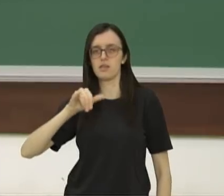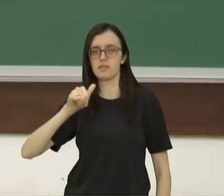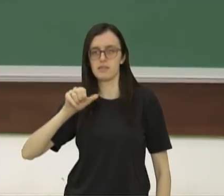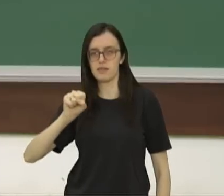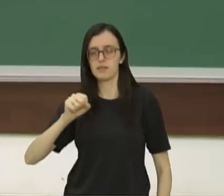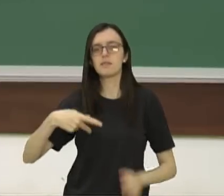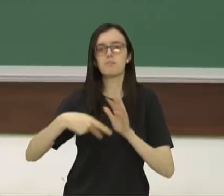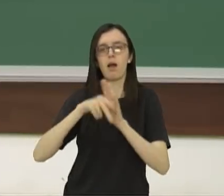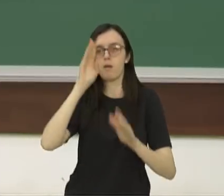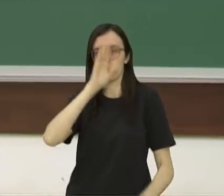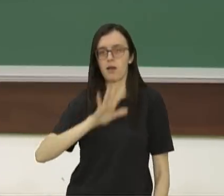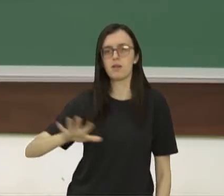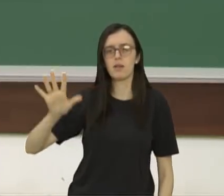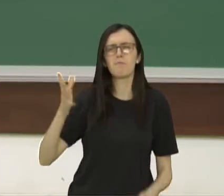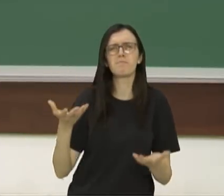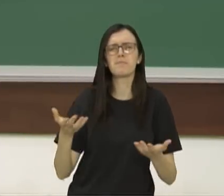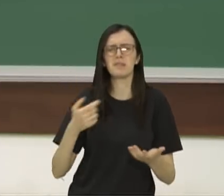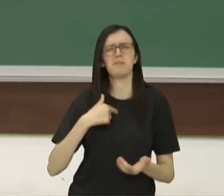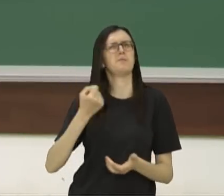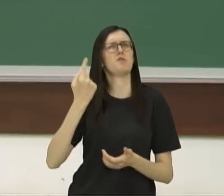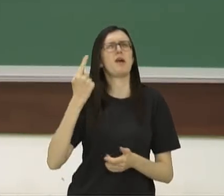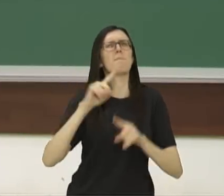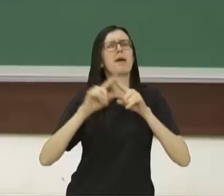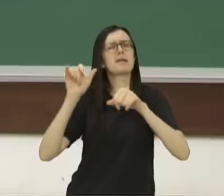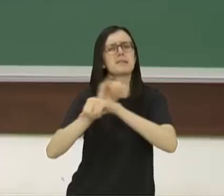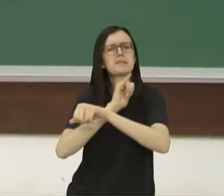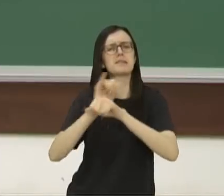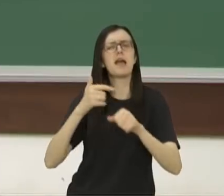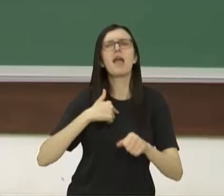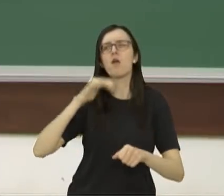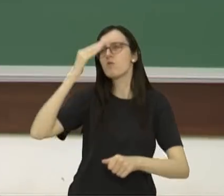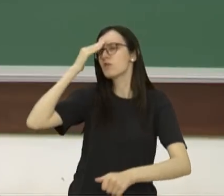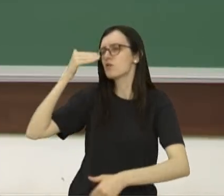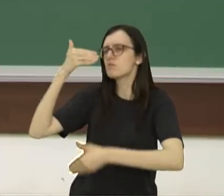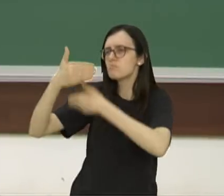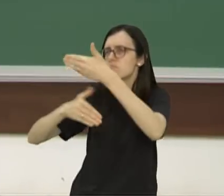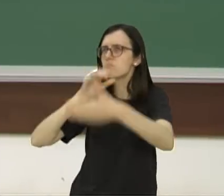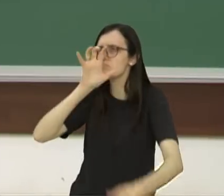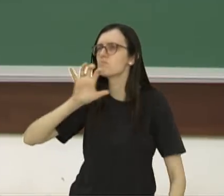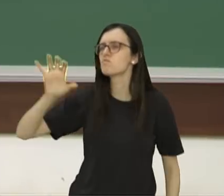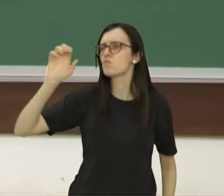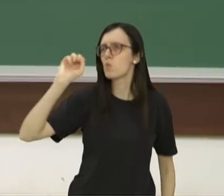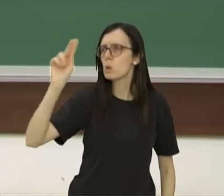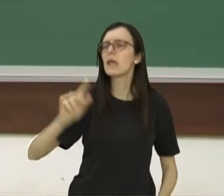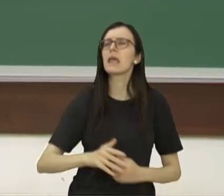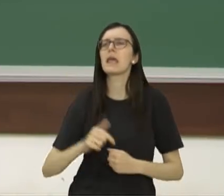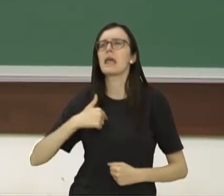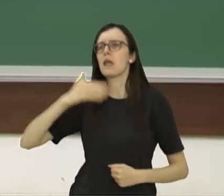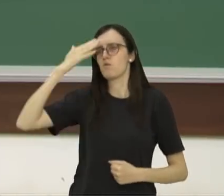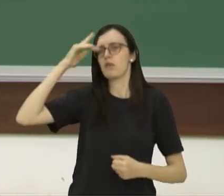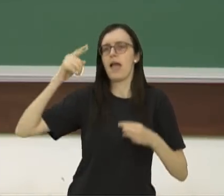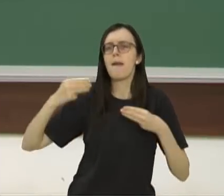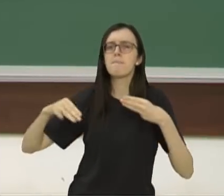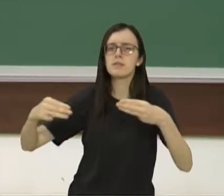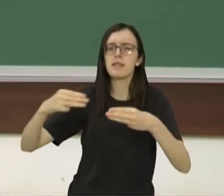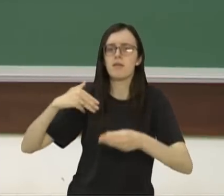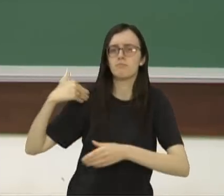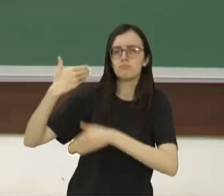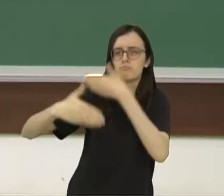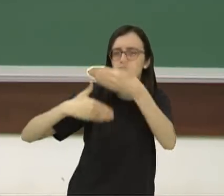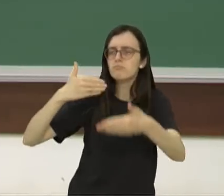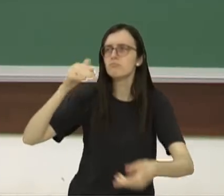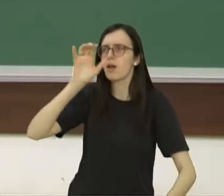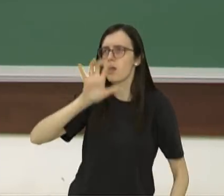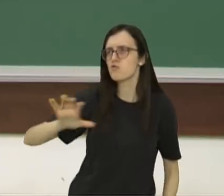assim instrumentos, né? Eu entendi o que é desenvolvimento regional, eu entendi que é o Ministério de Desenvolvimento Regional quem